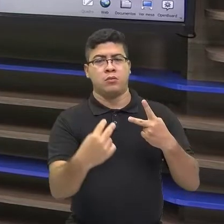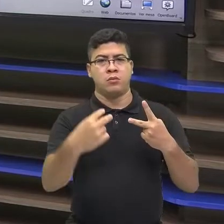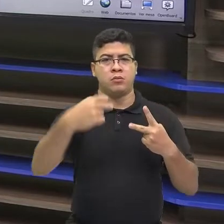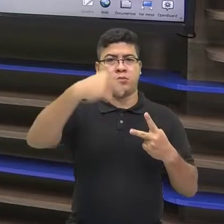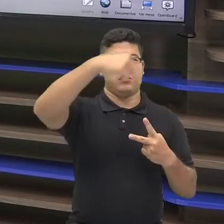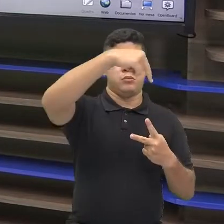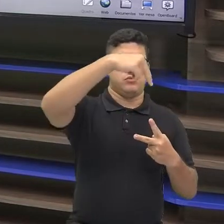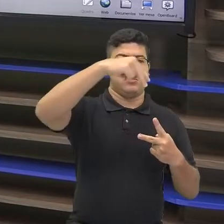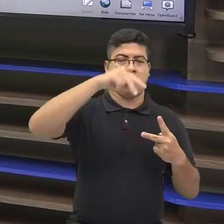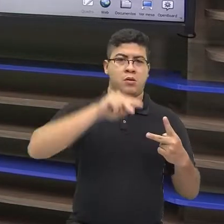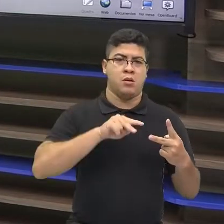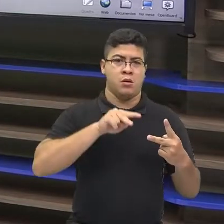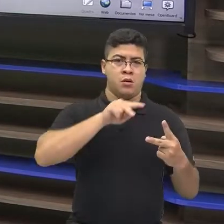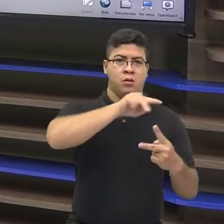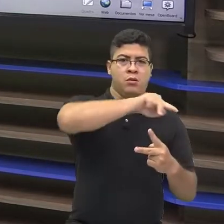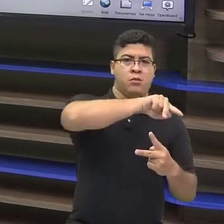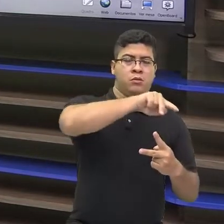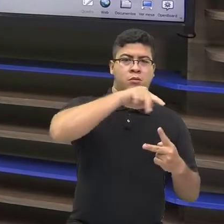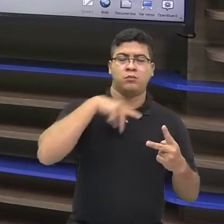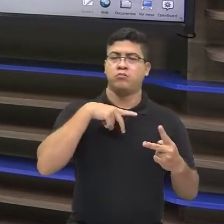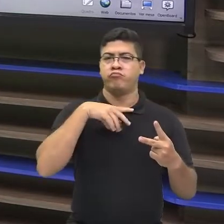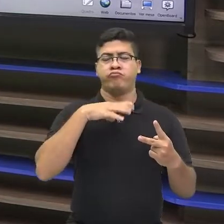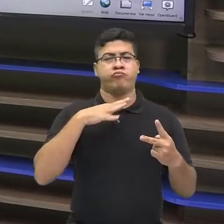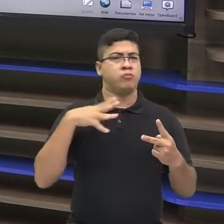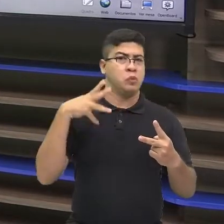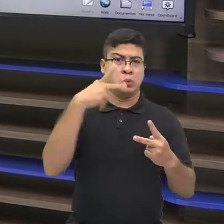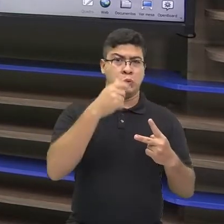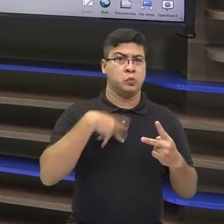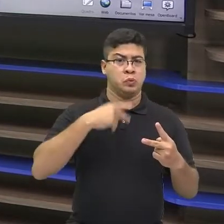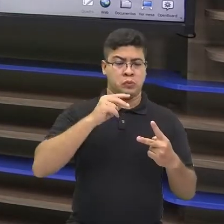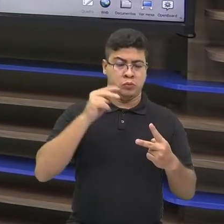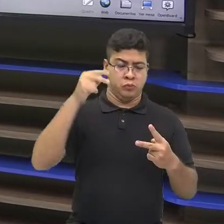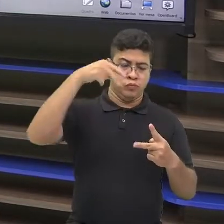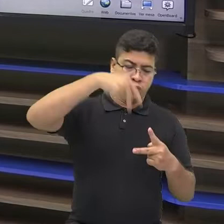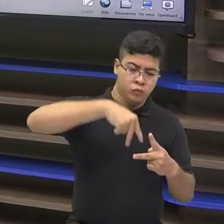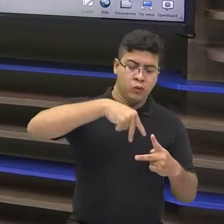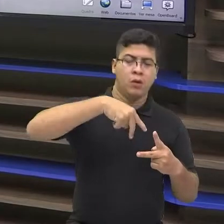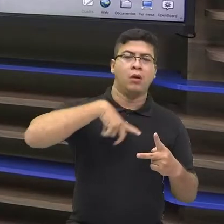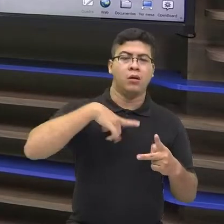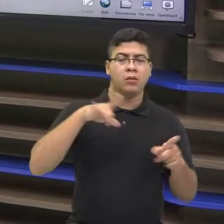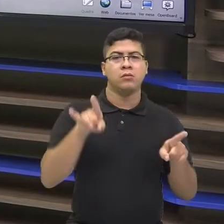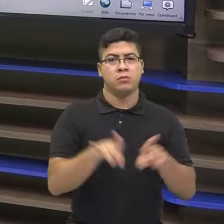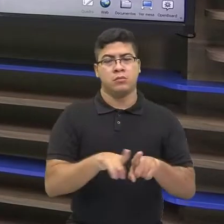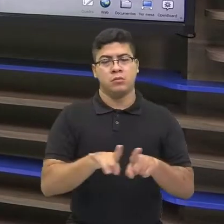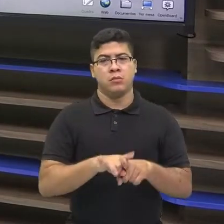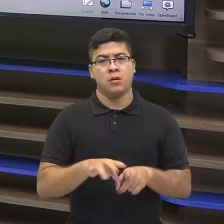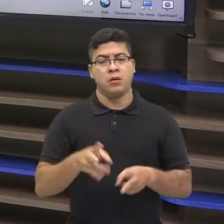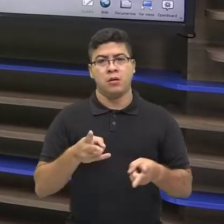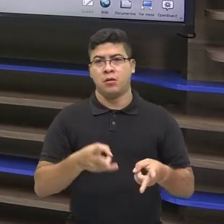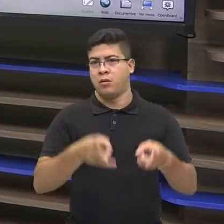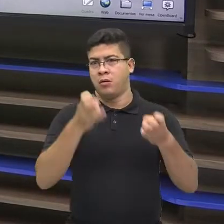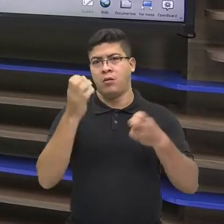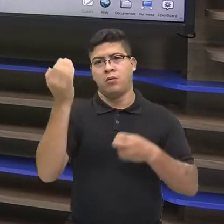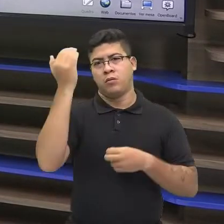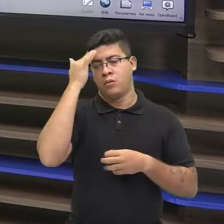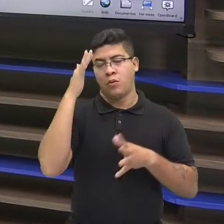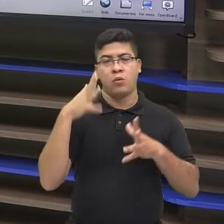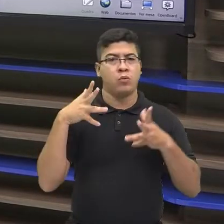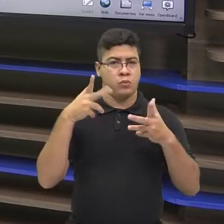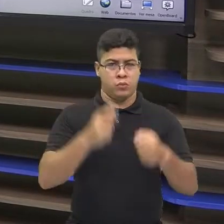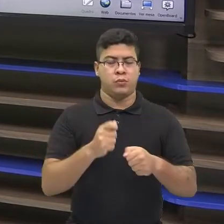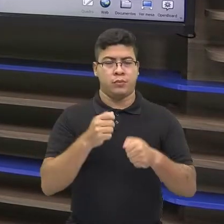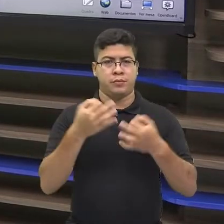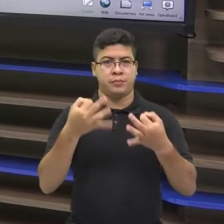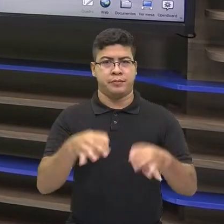frontais, as imagens por trás da imagem, por dentro da imagem. Então você vai observar todos esses lados,